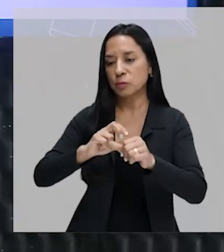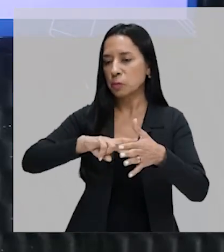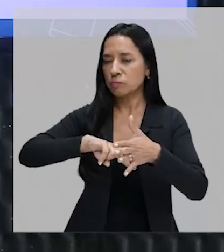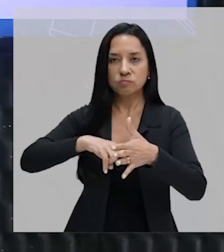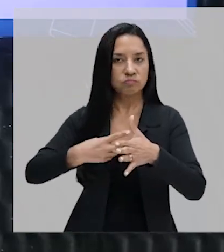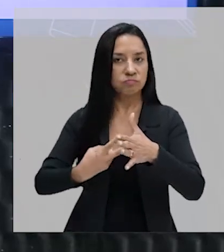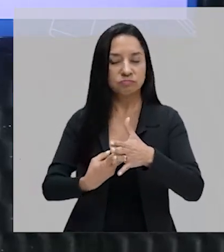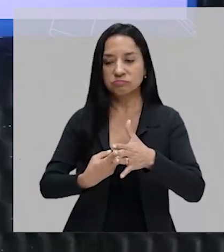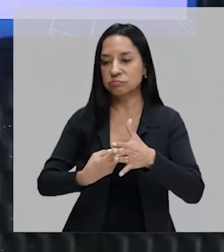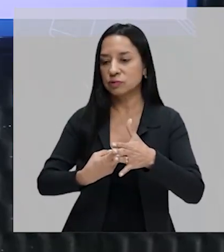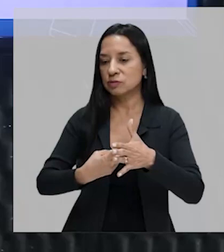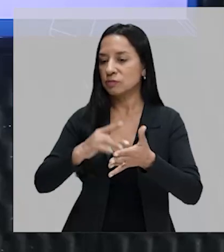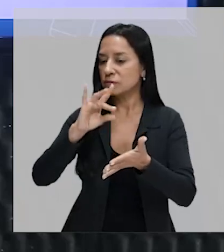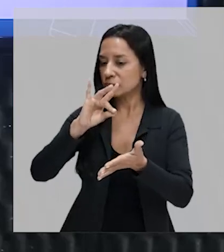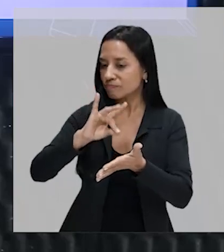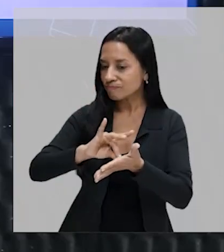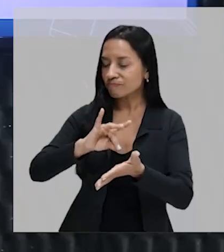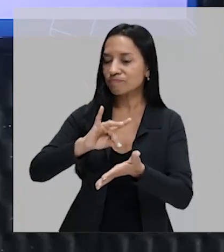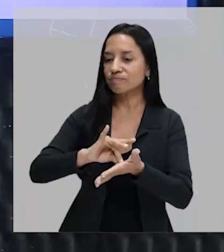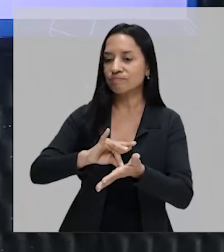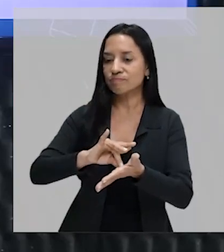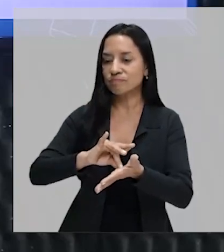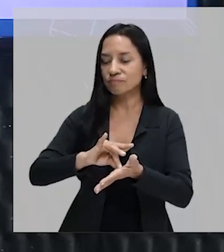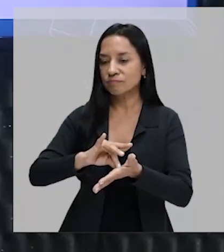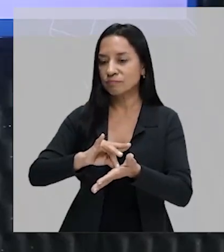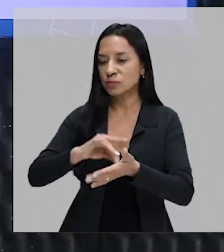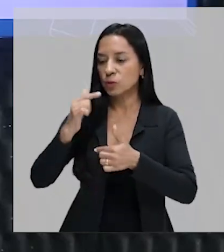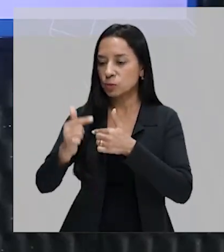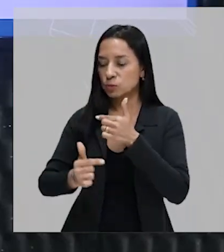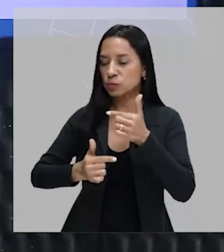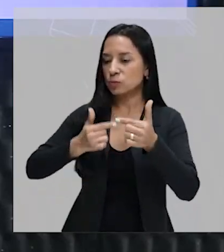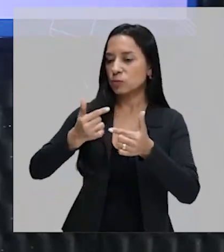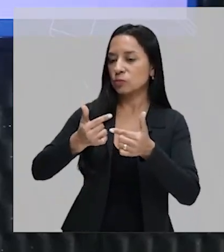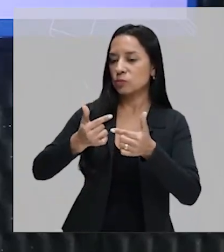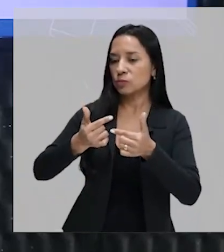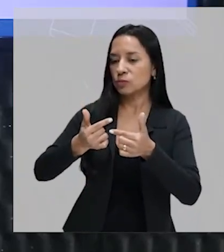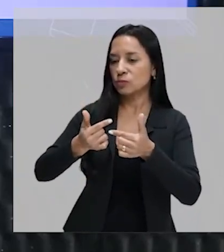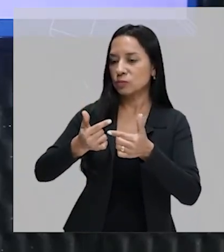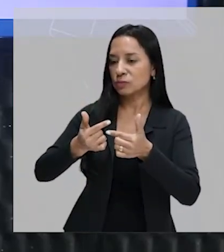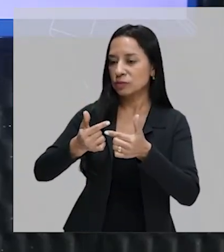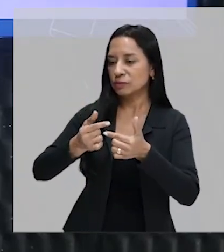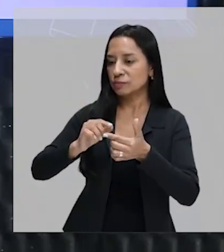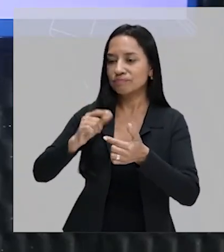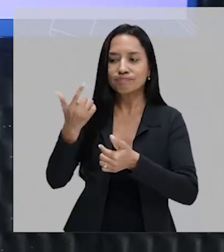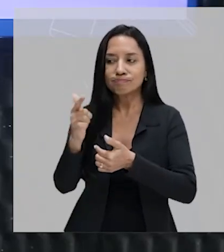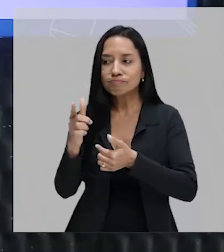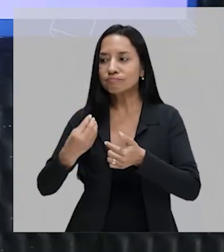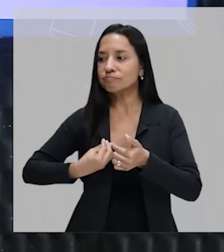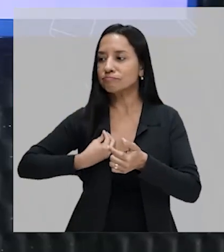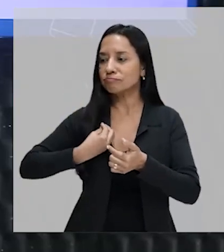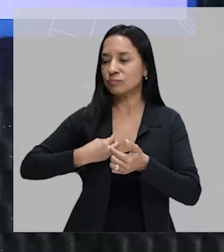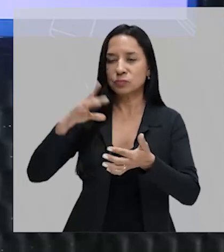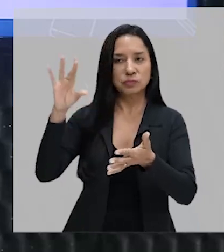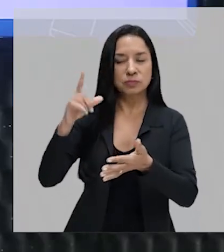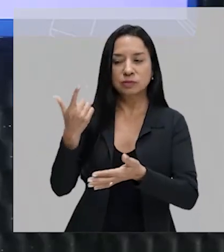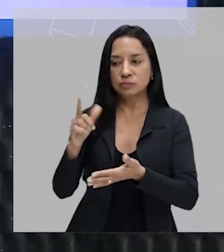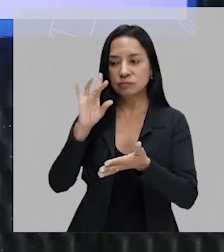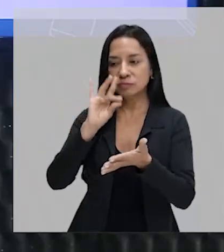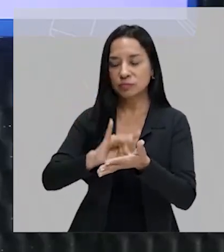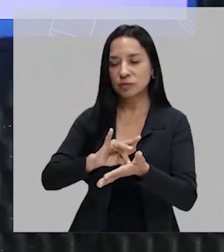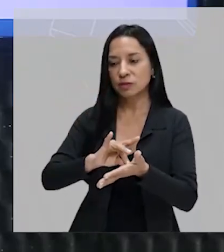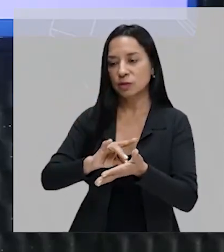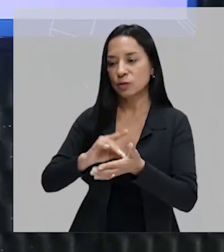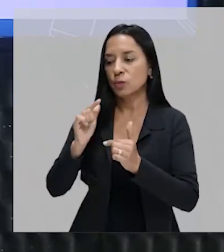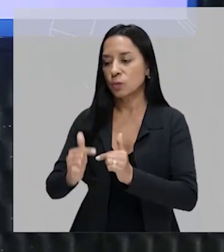dizer que simplesmente as suas lutas deixaram de existir. Pelo contrário, essas lutas